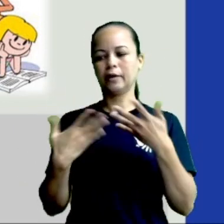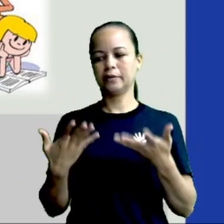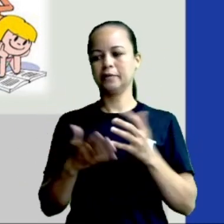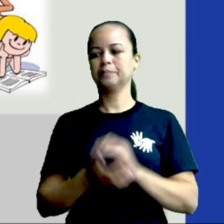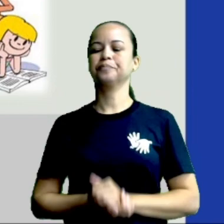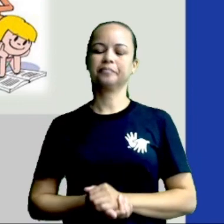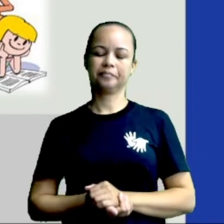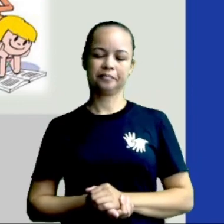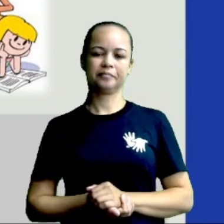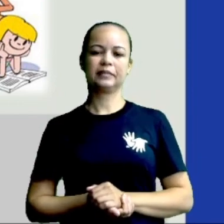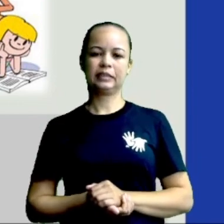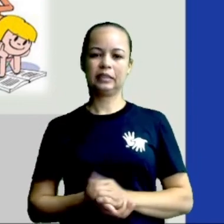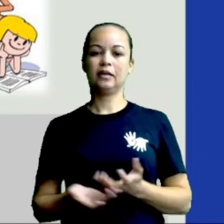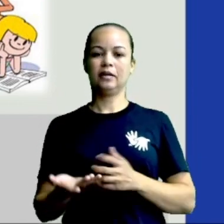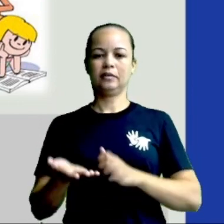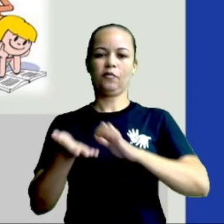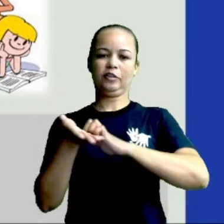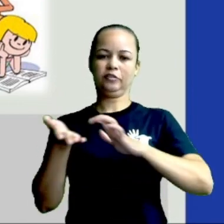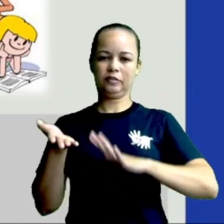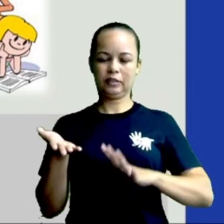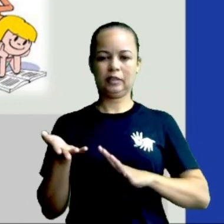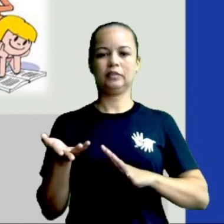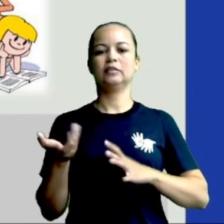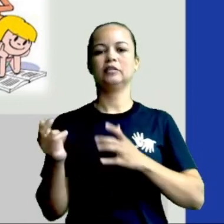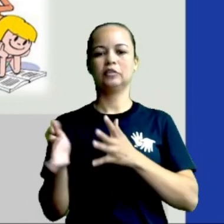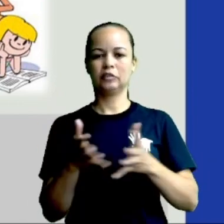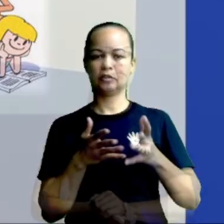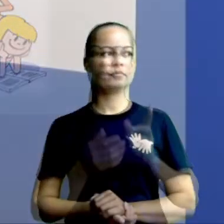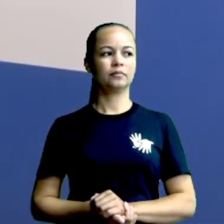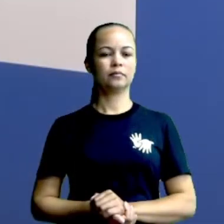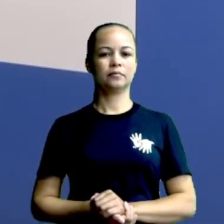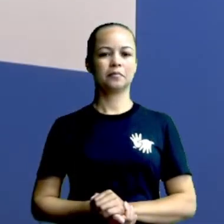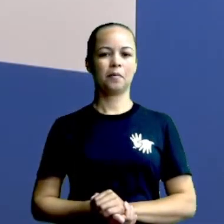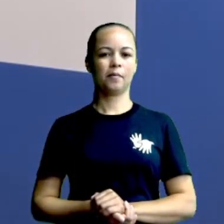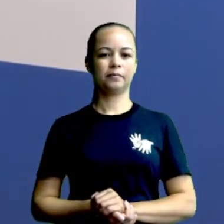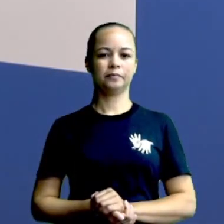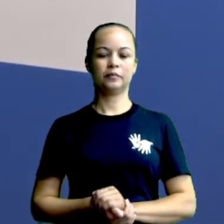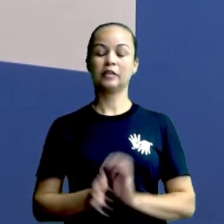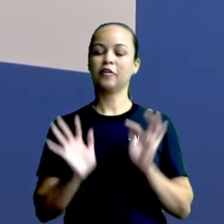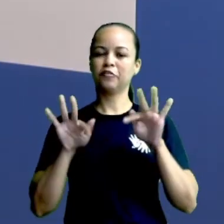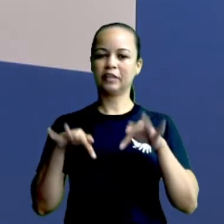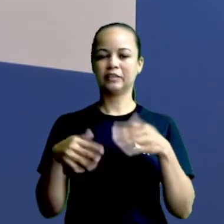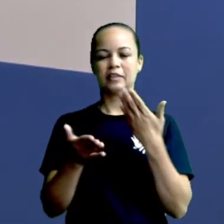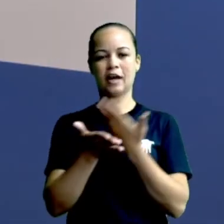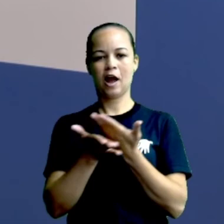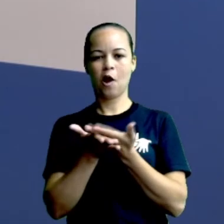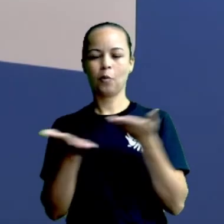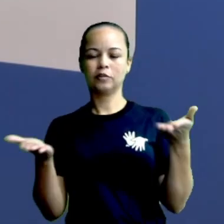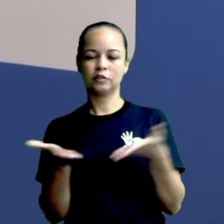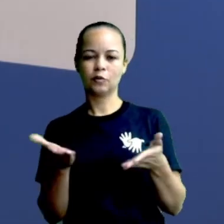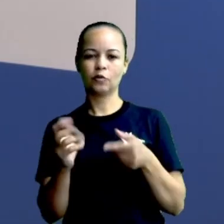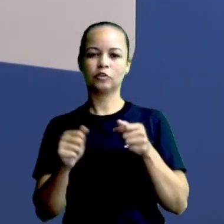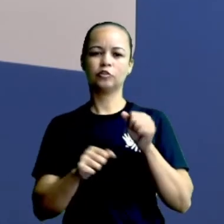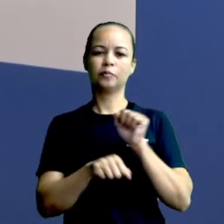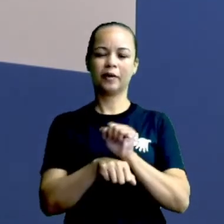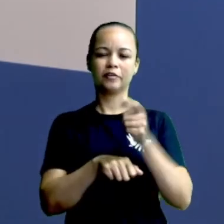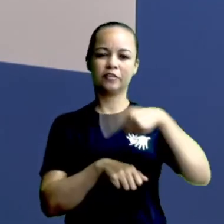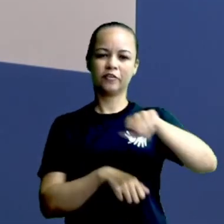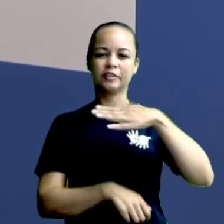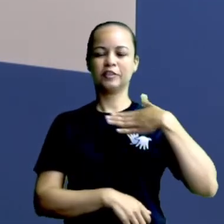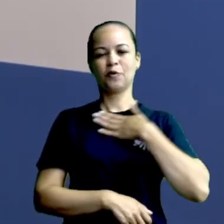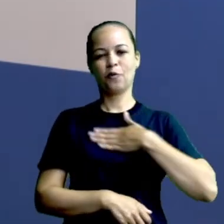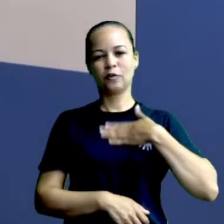Isso mesmo, as tarefas foram executadas concomitantemente. Assim finalizamos a nossa aula de hoje. Espero que vocês tenham gostado,